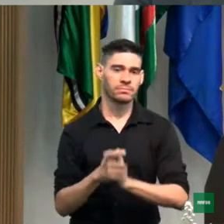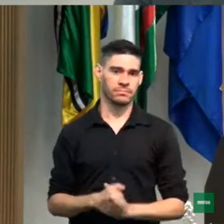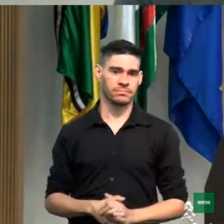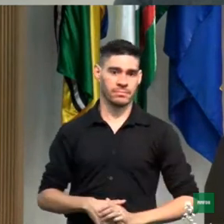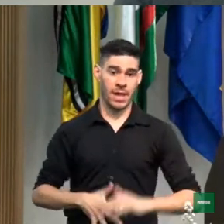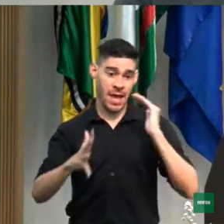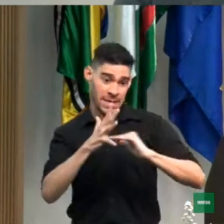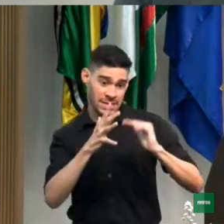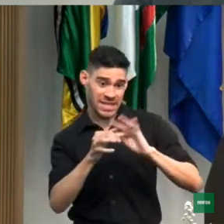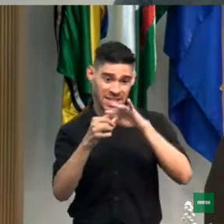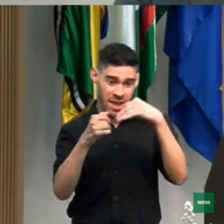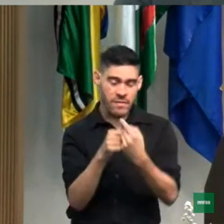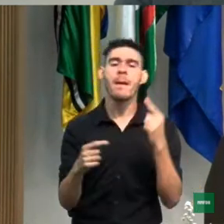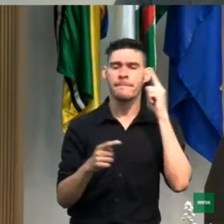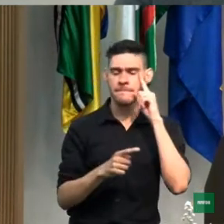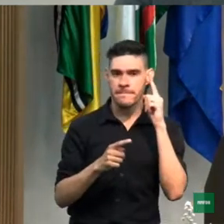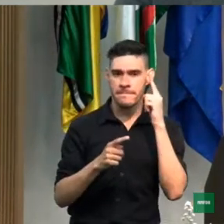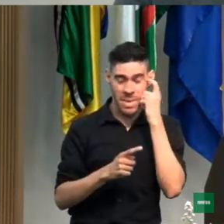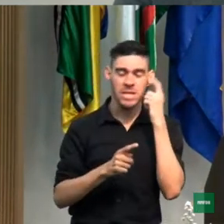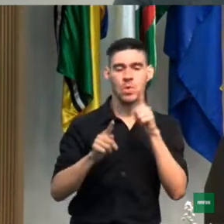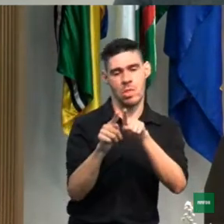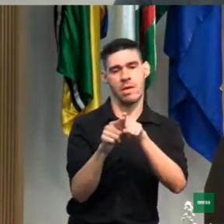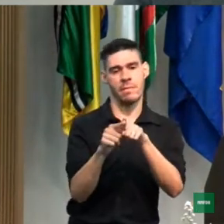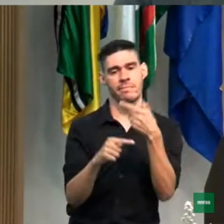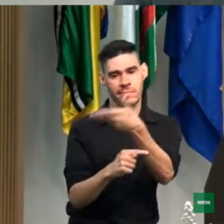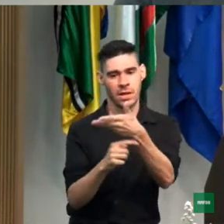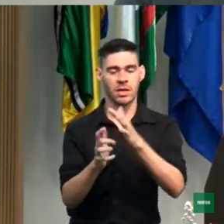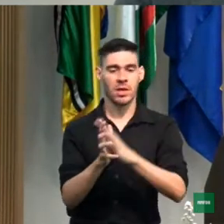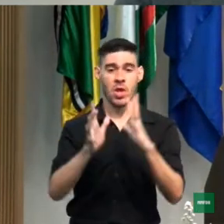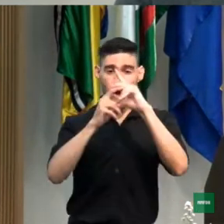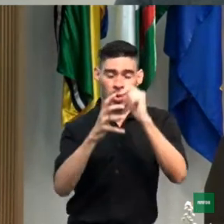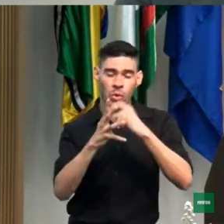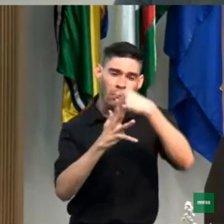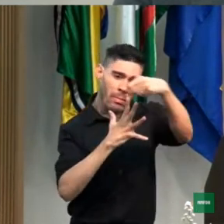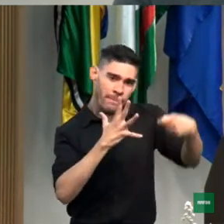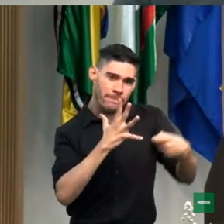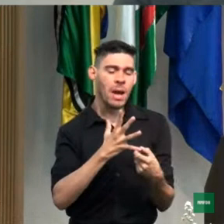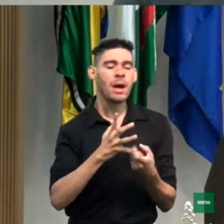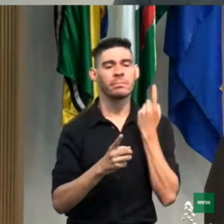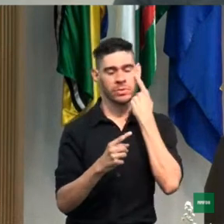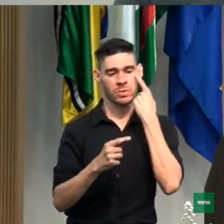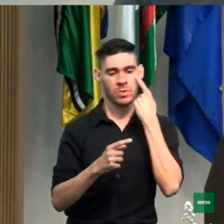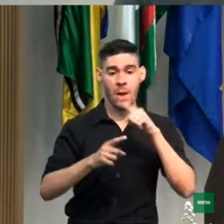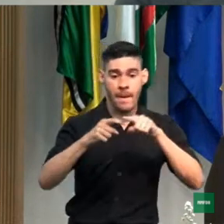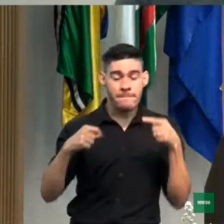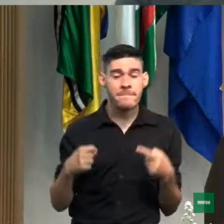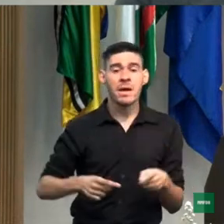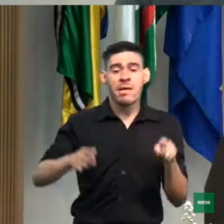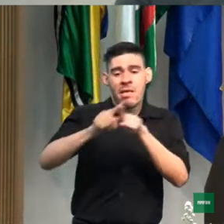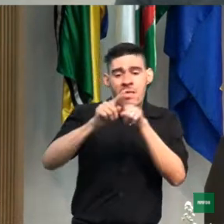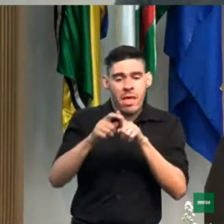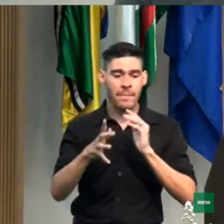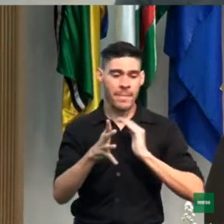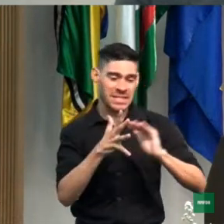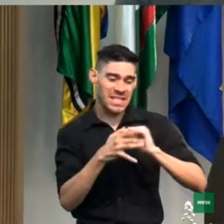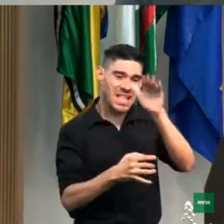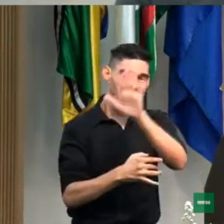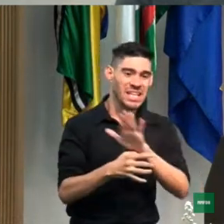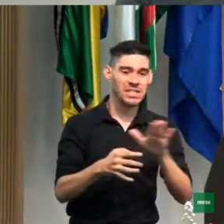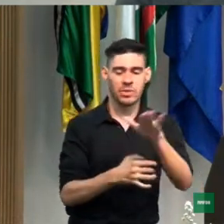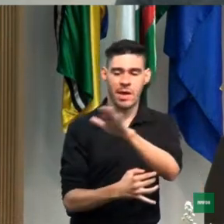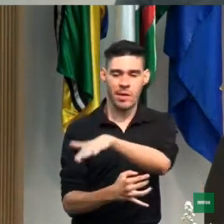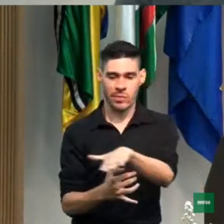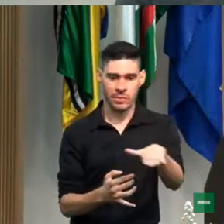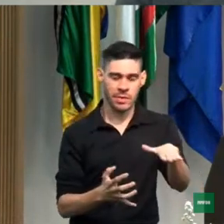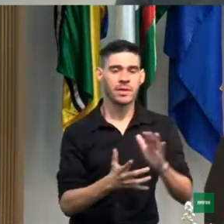nisso. Pensou em todos os detalhes. Mas a gente vem também com a Secretaria Nacional da Criança. E a gente